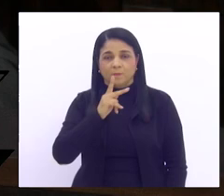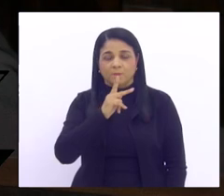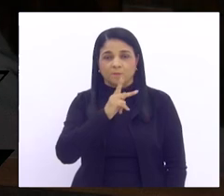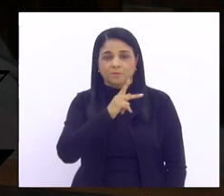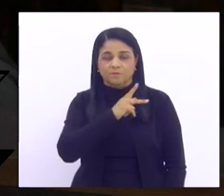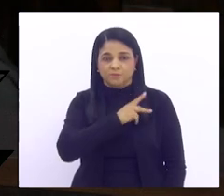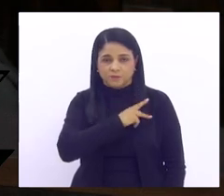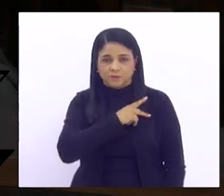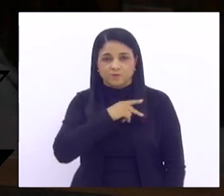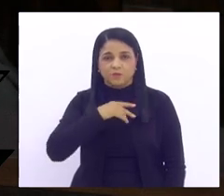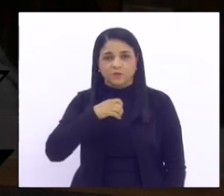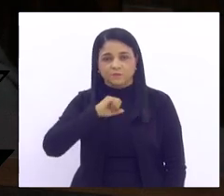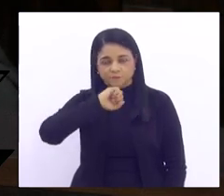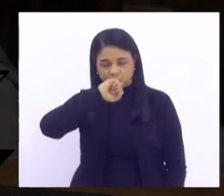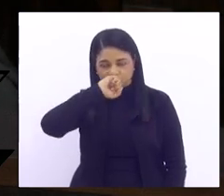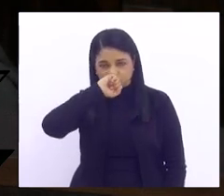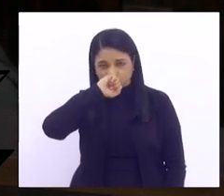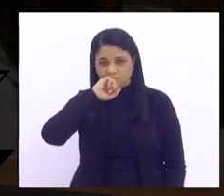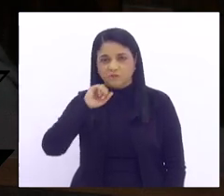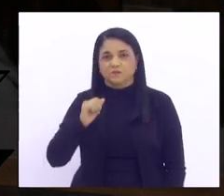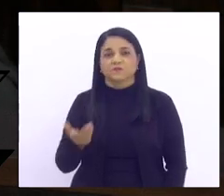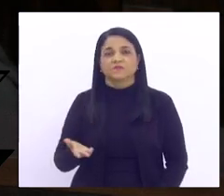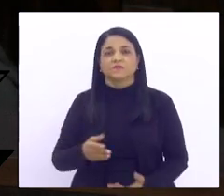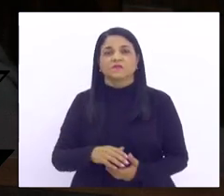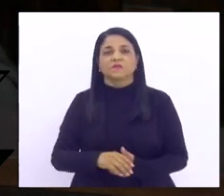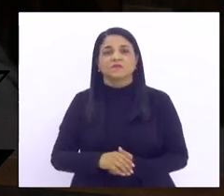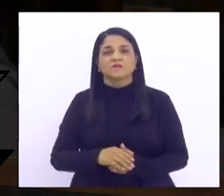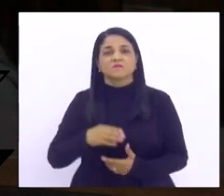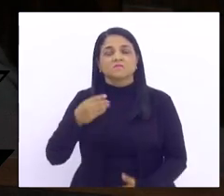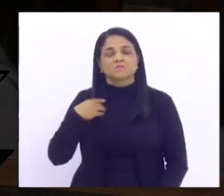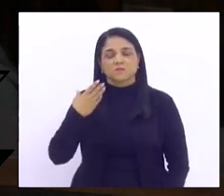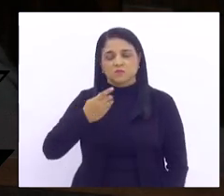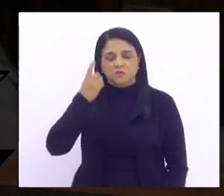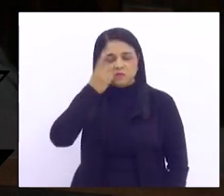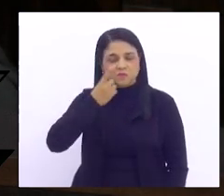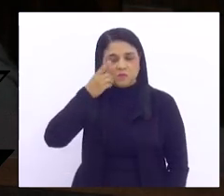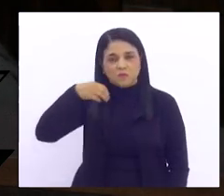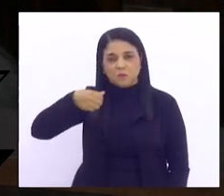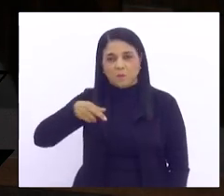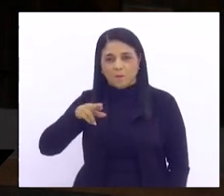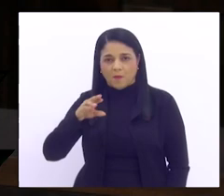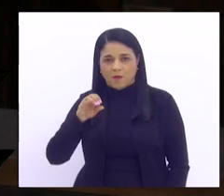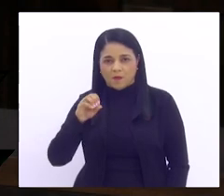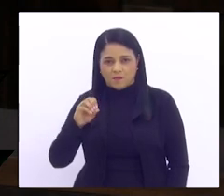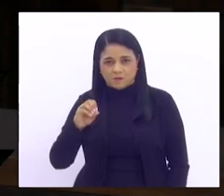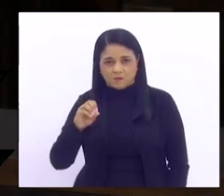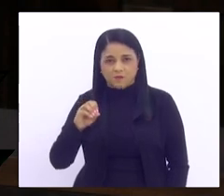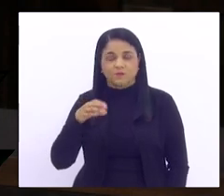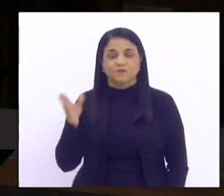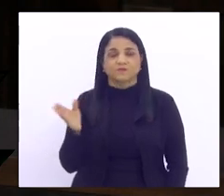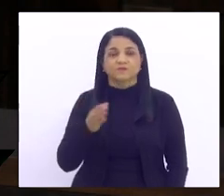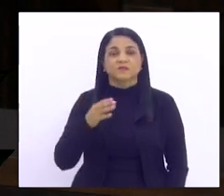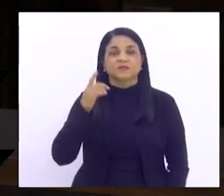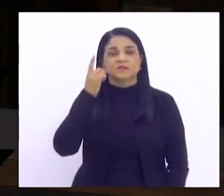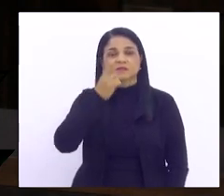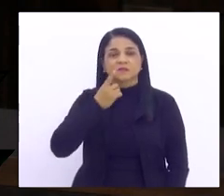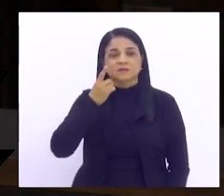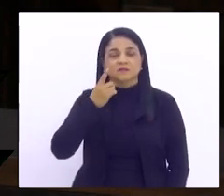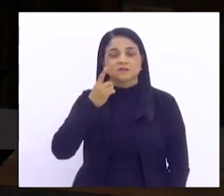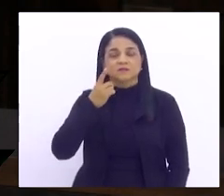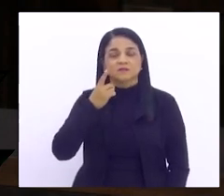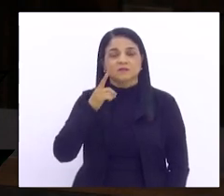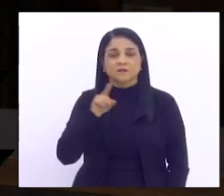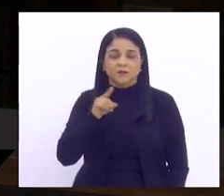Vianney, meu querido amigo deputado Márcio Galberto, querida amiga deputada Cris Tonieto,